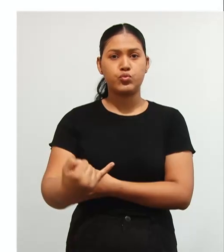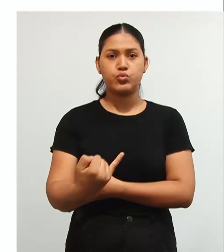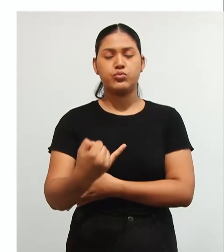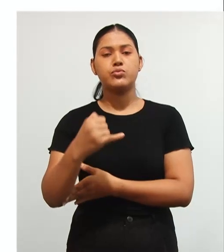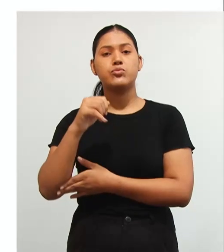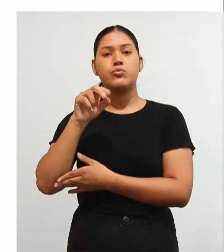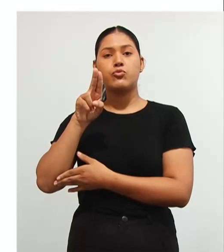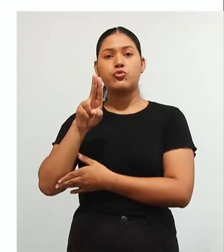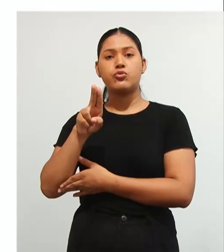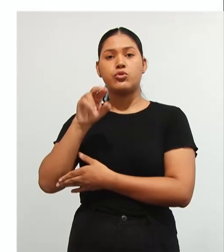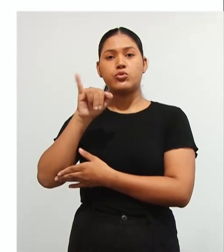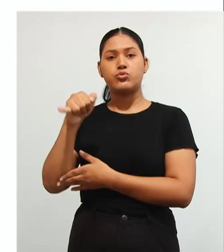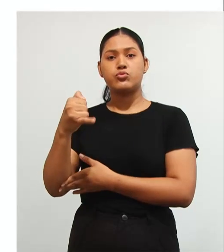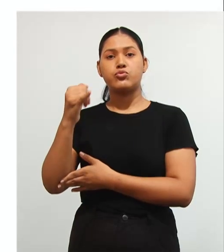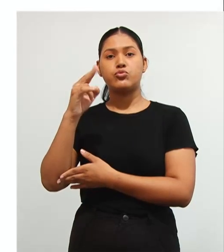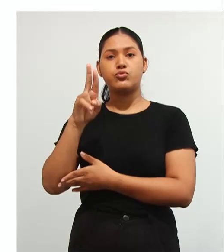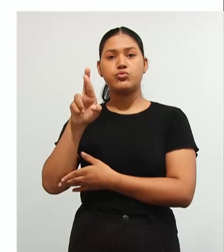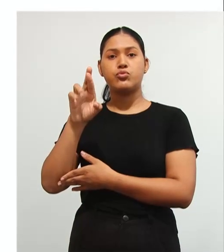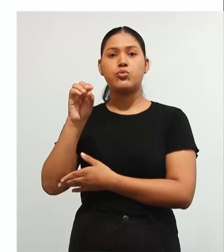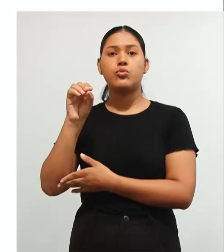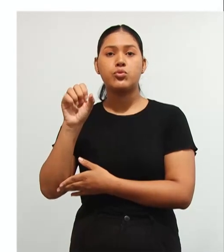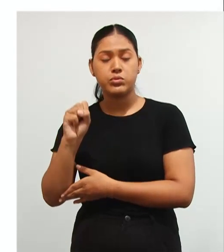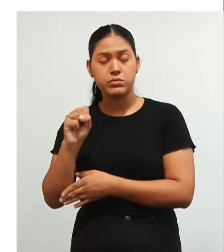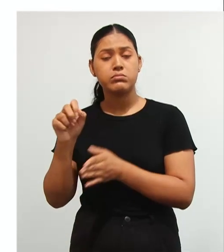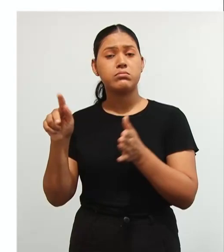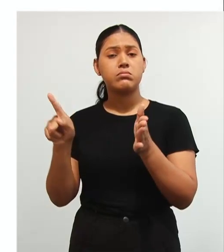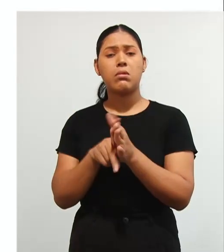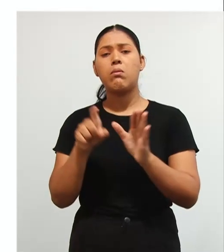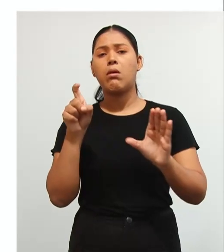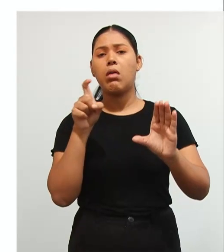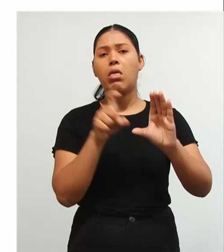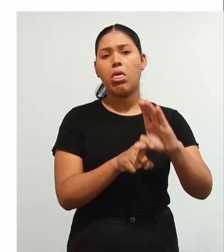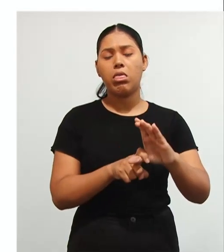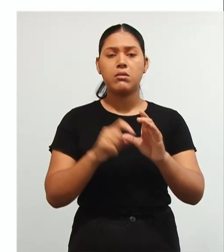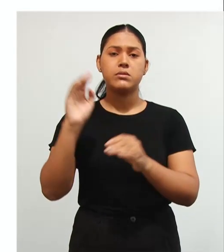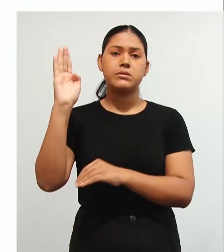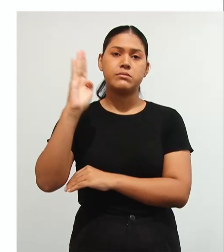sobra, 1/4, ou seja, 25% vai para a Previdência Social.